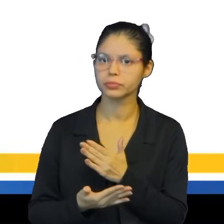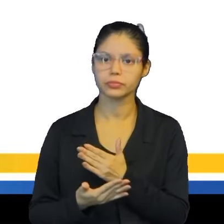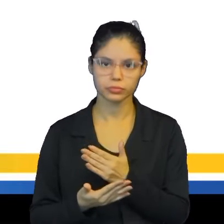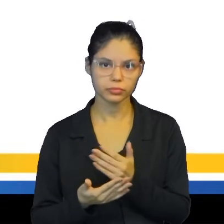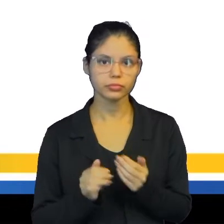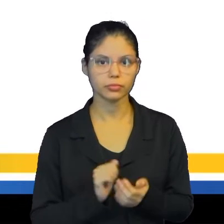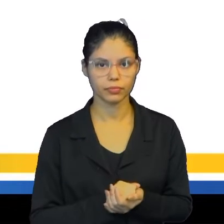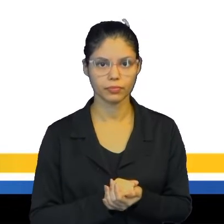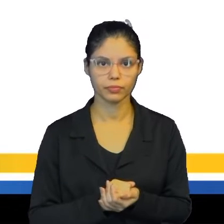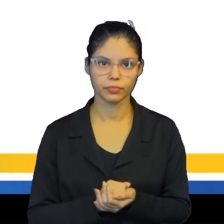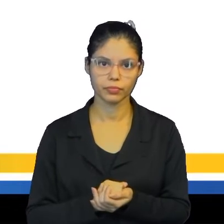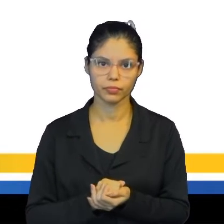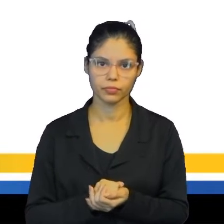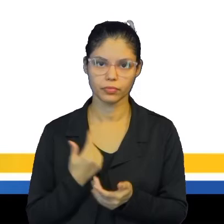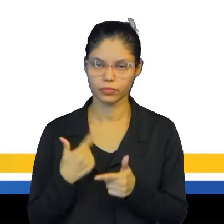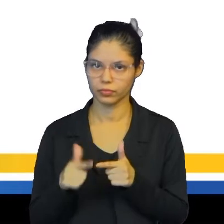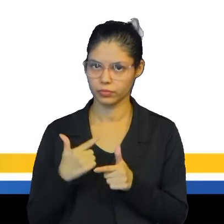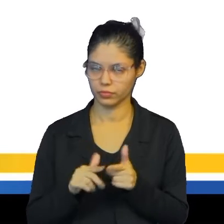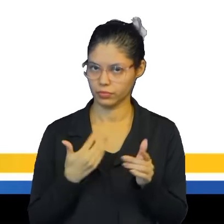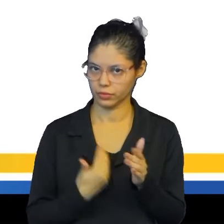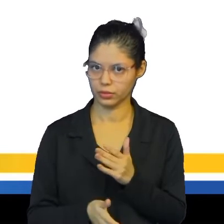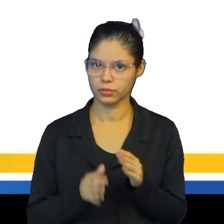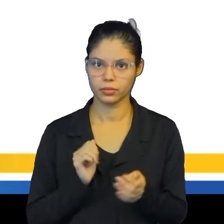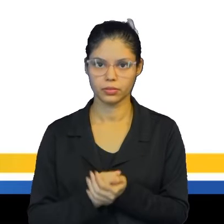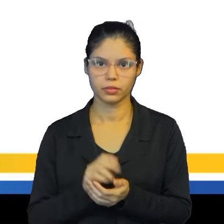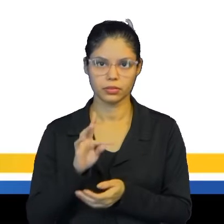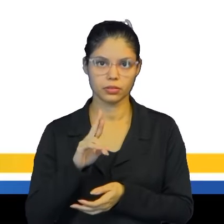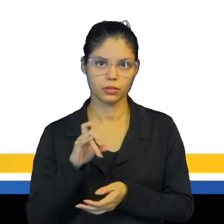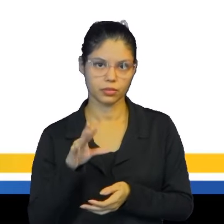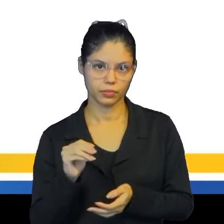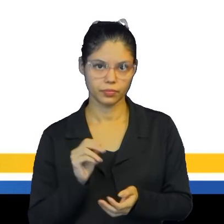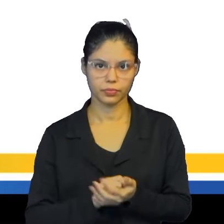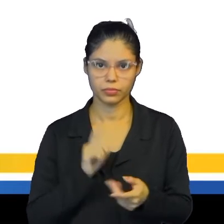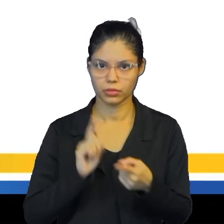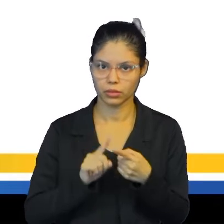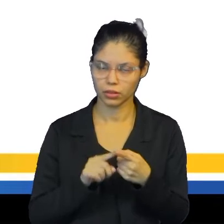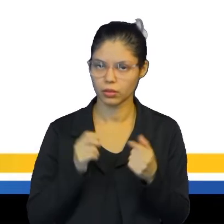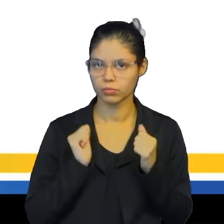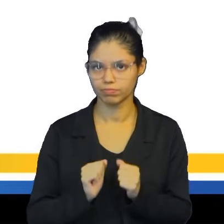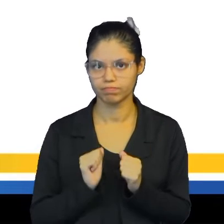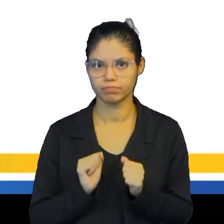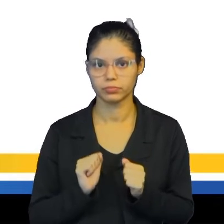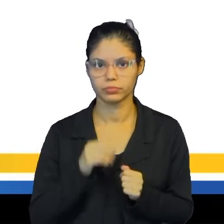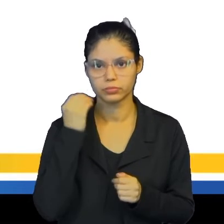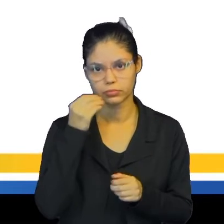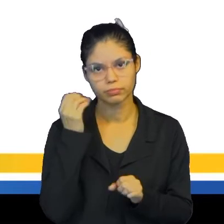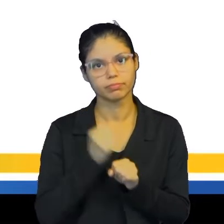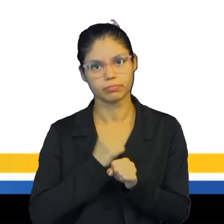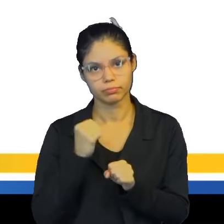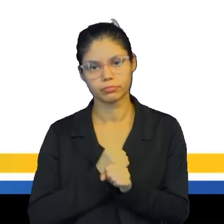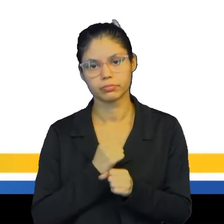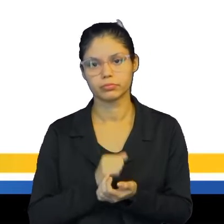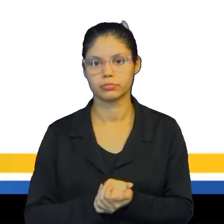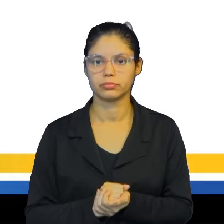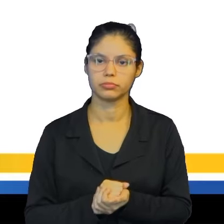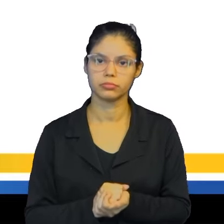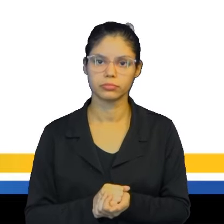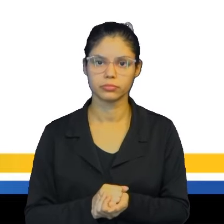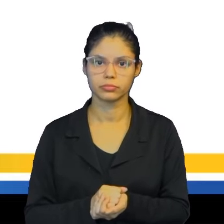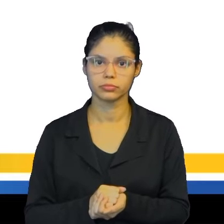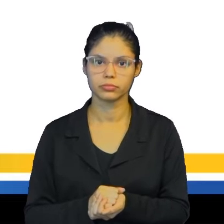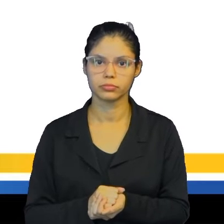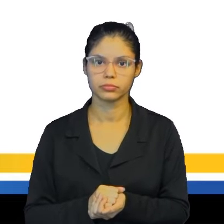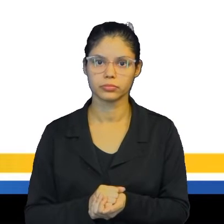aí, tenha prejuízo nas percas de tecido, né? O que pode demandar anos de experiência. A transposição